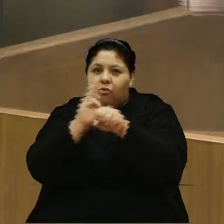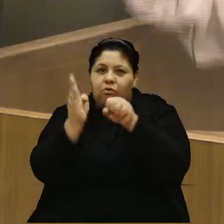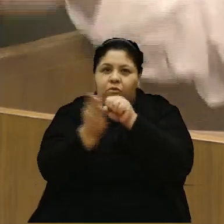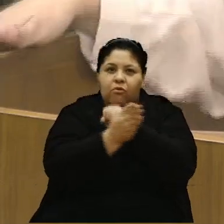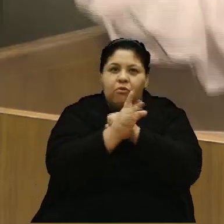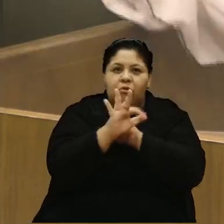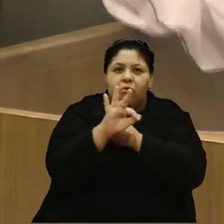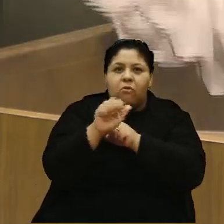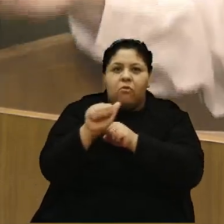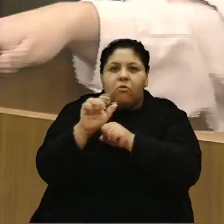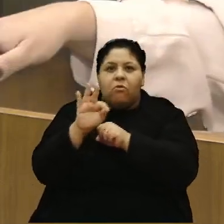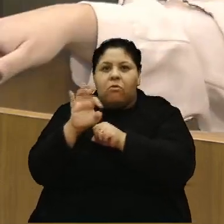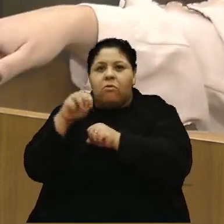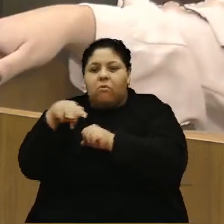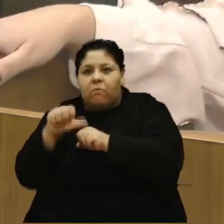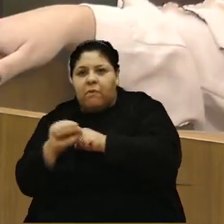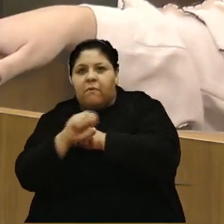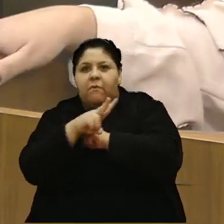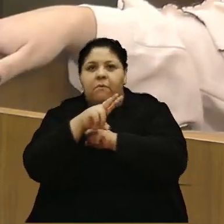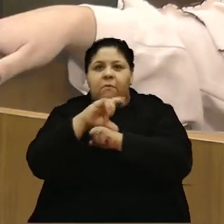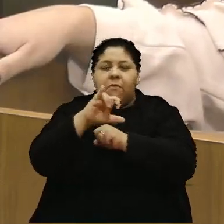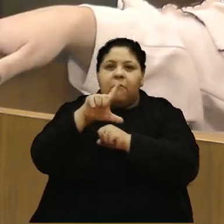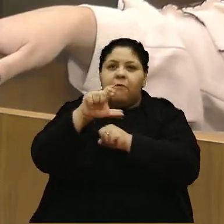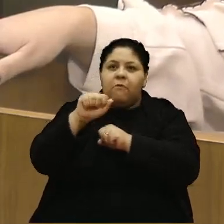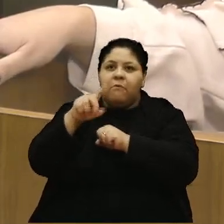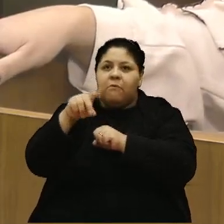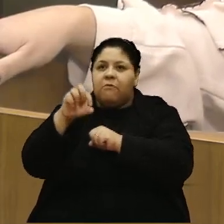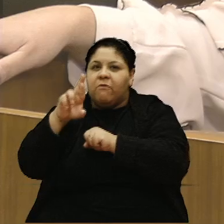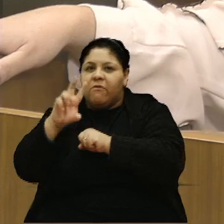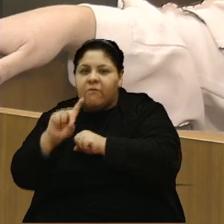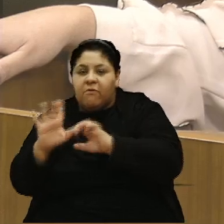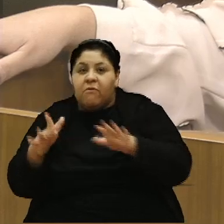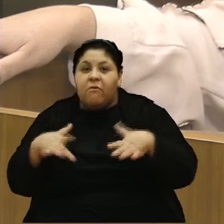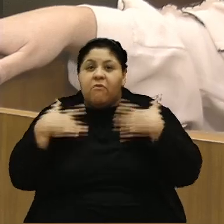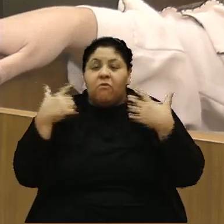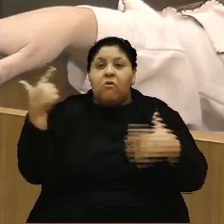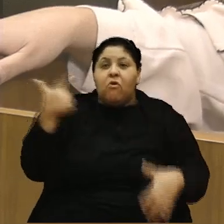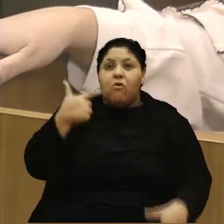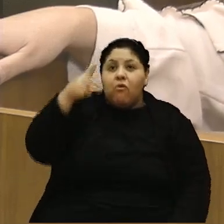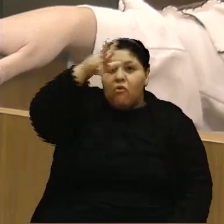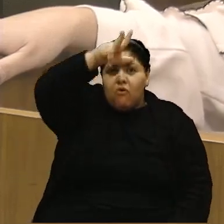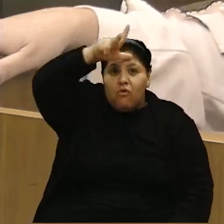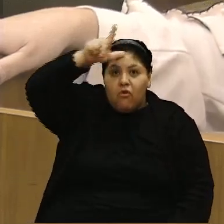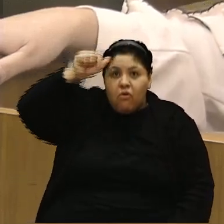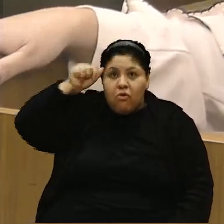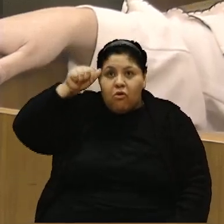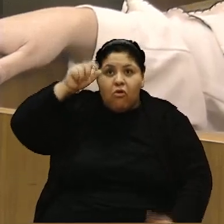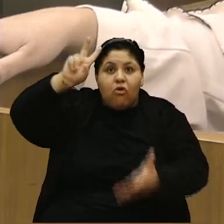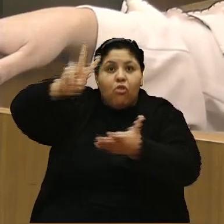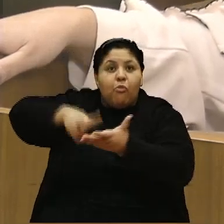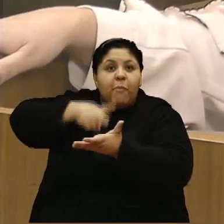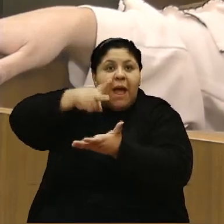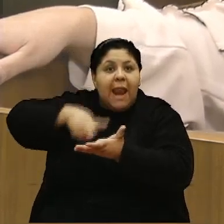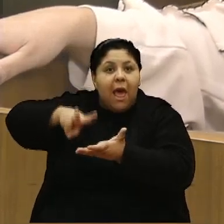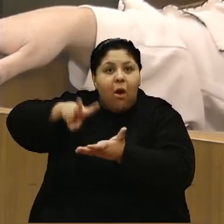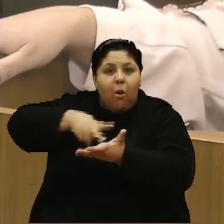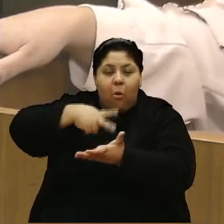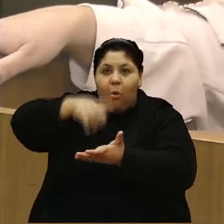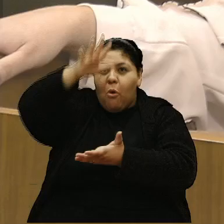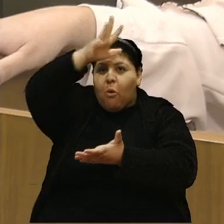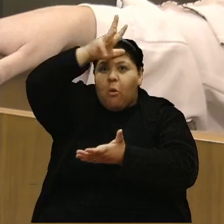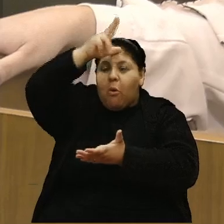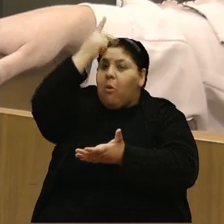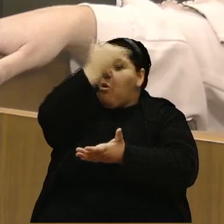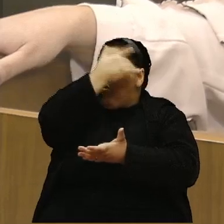na subida do Pioneiro, no Vila Verde, e me surpreendeu o vice-prefeito, no bailão do Adiló, dizer